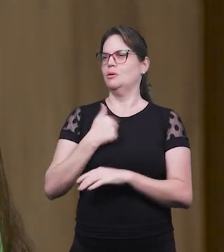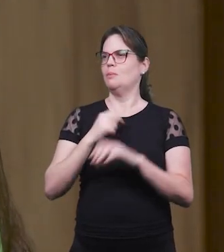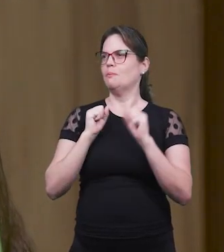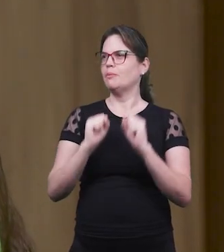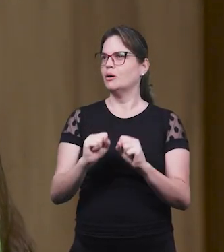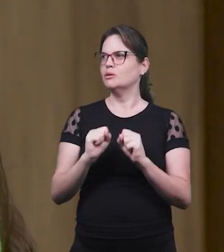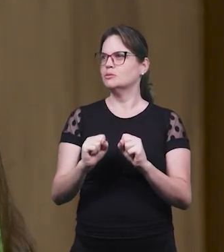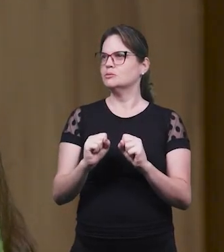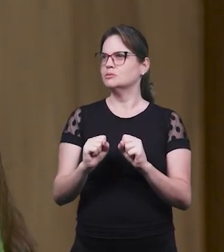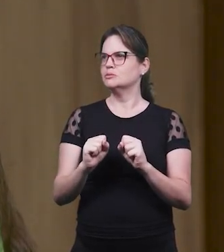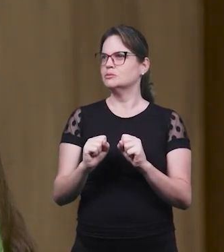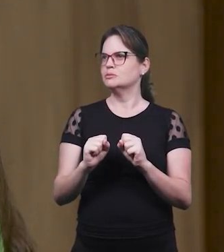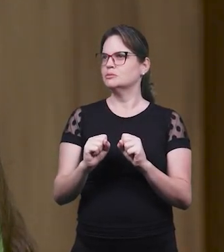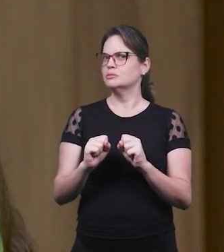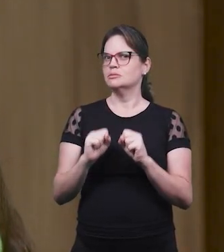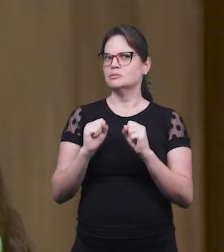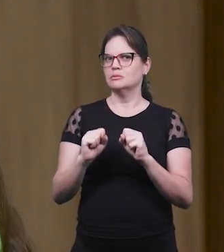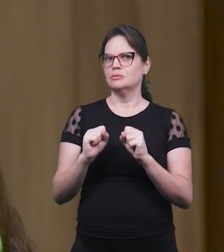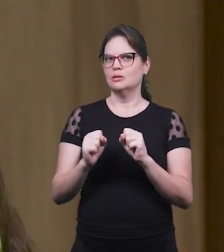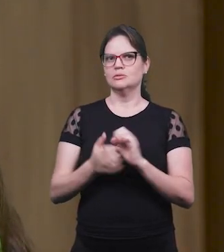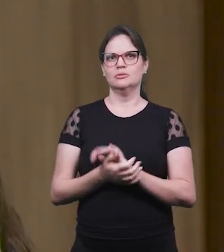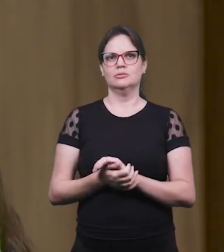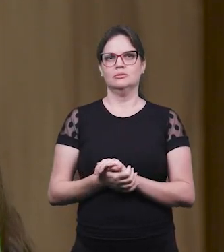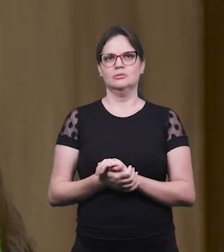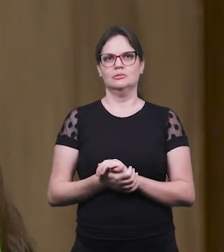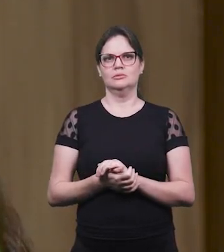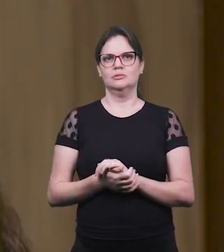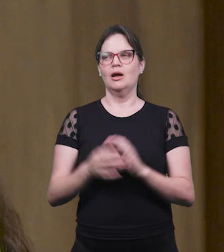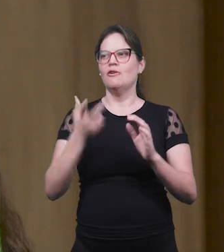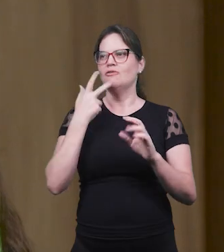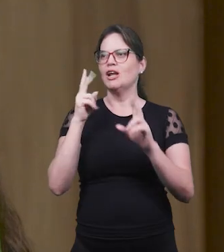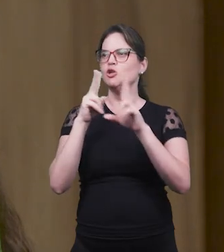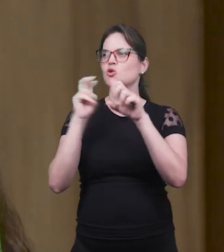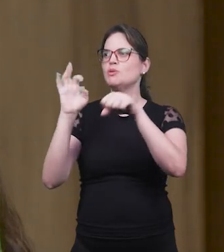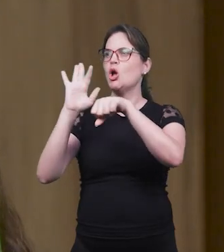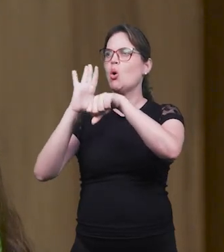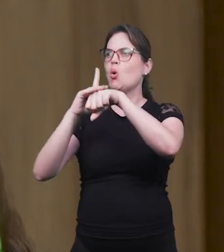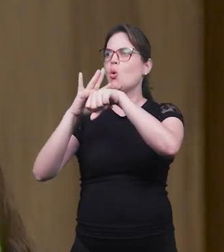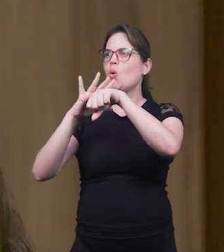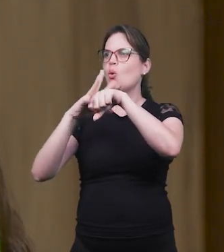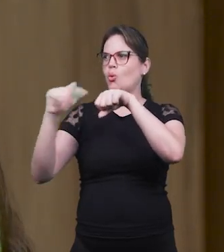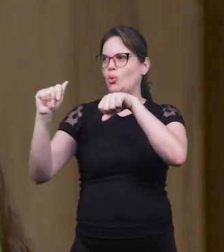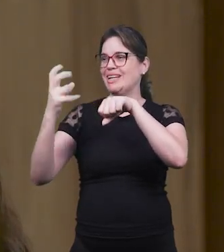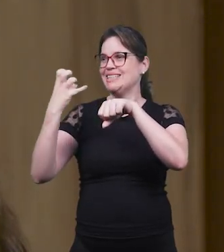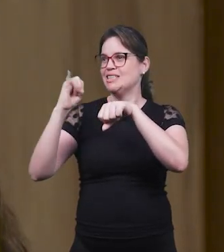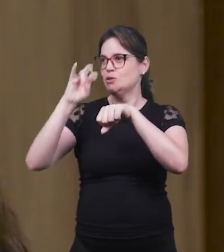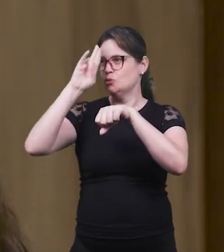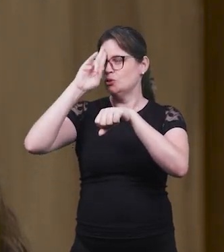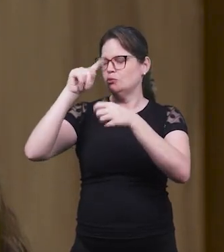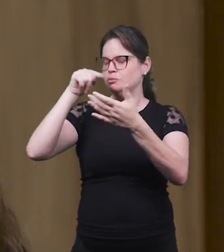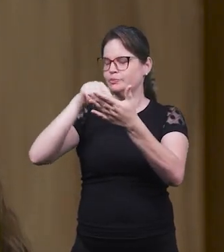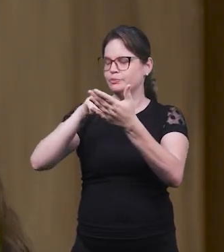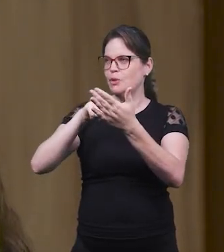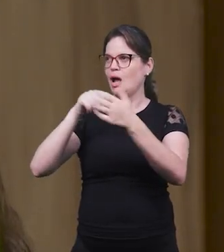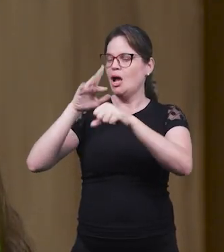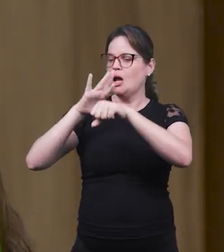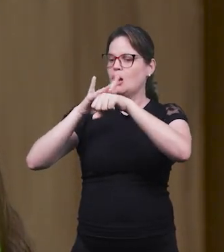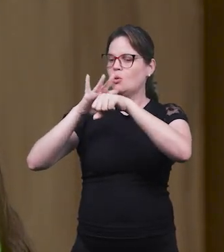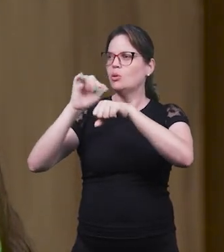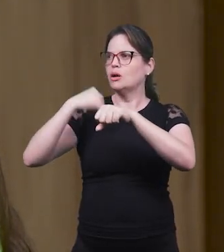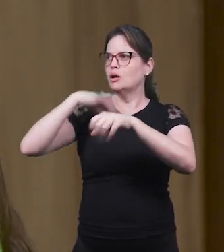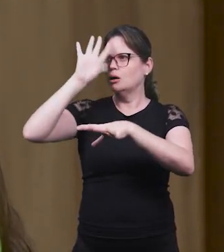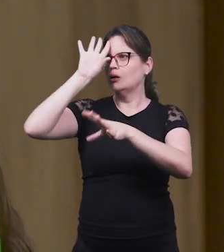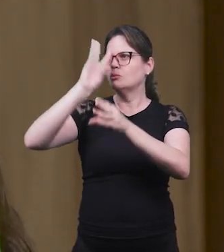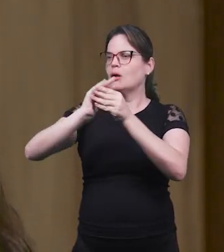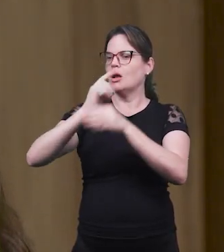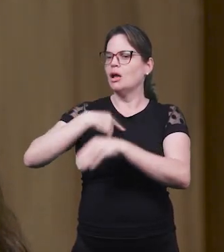cura, eu vou fazer o vestibular. Porque o Senhor está com as mãos, o Senhor